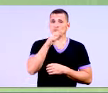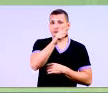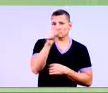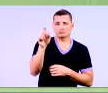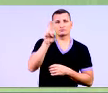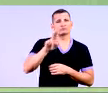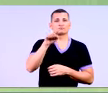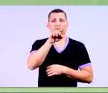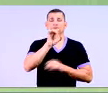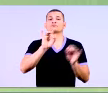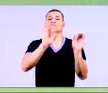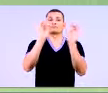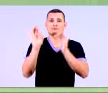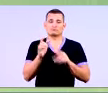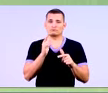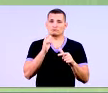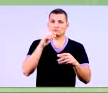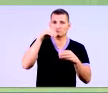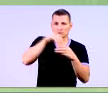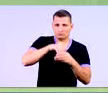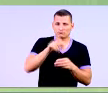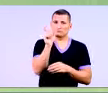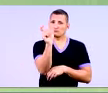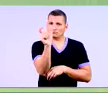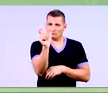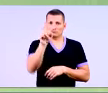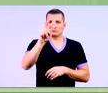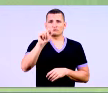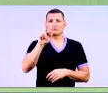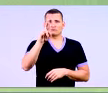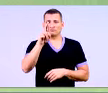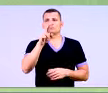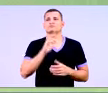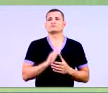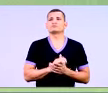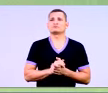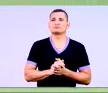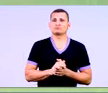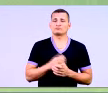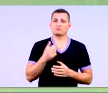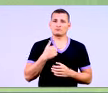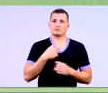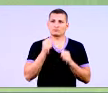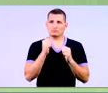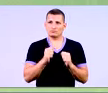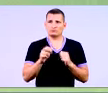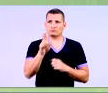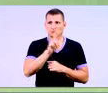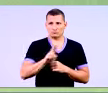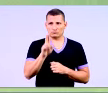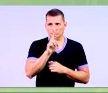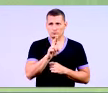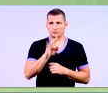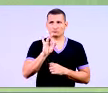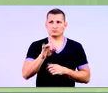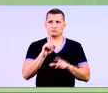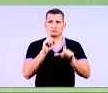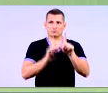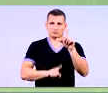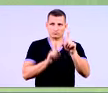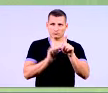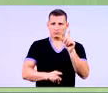especiais dentro das minhas maioria dos nomes de variáveis eu posso usar apenas letras e